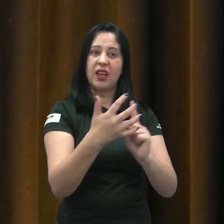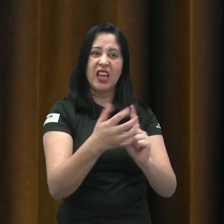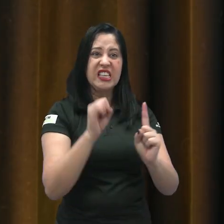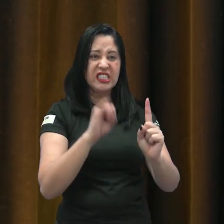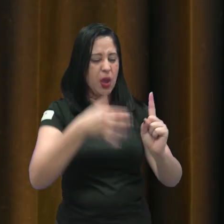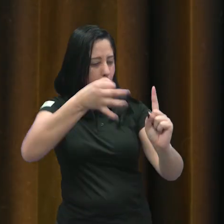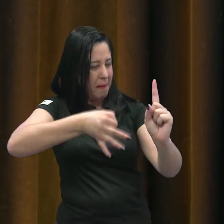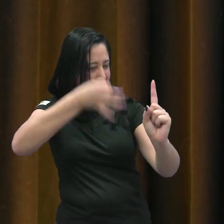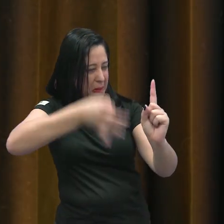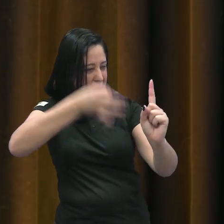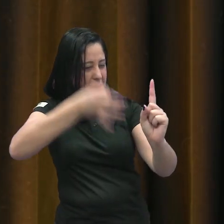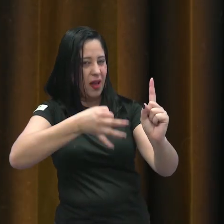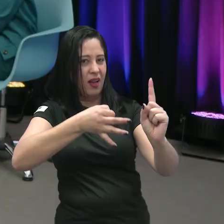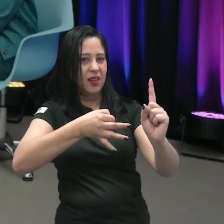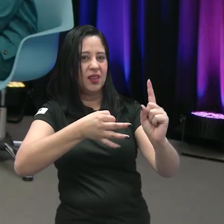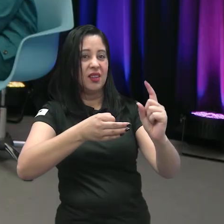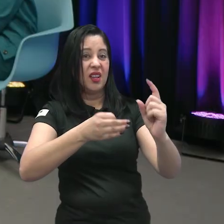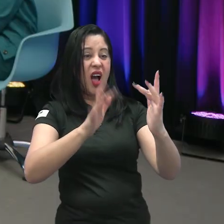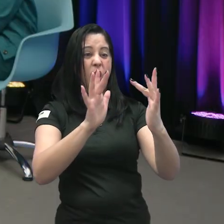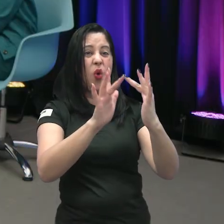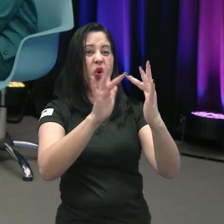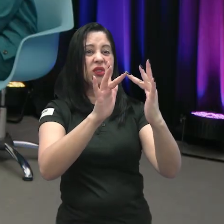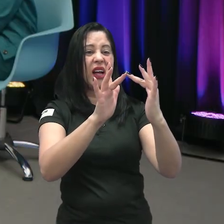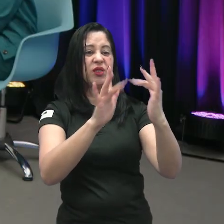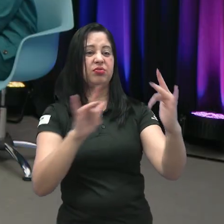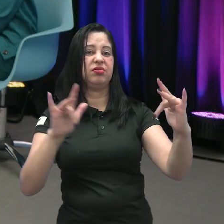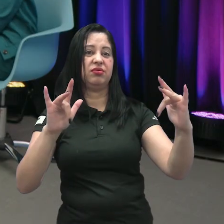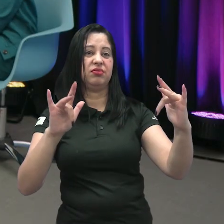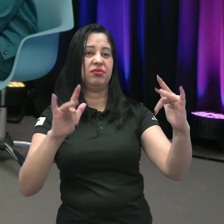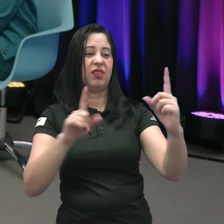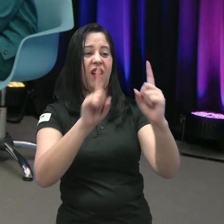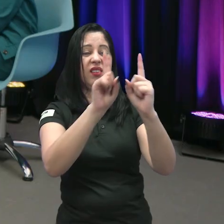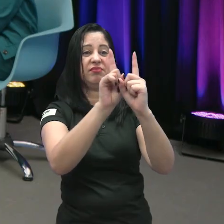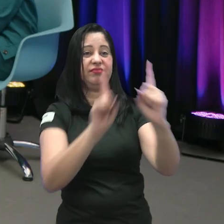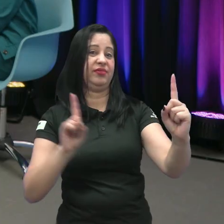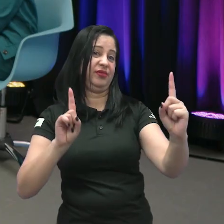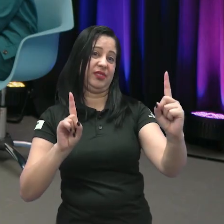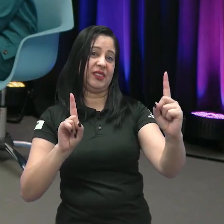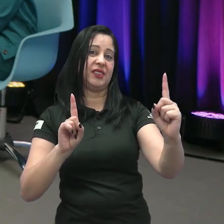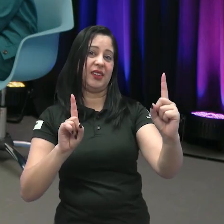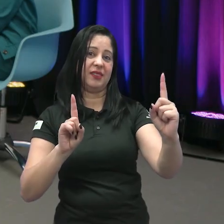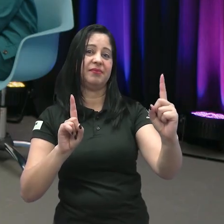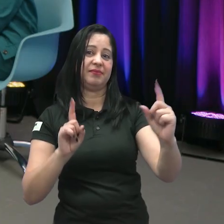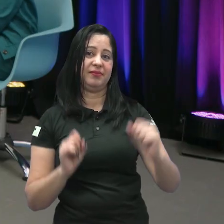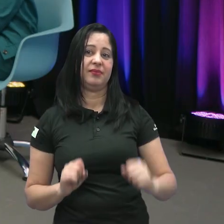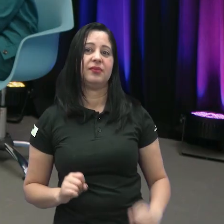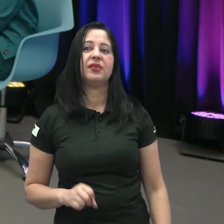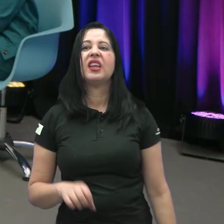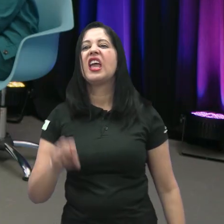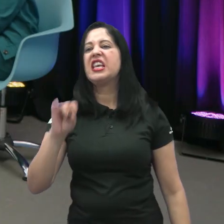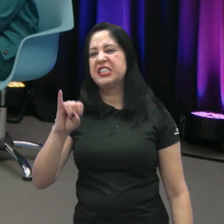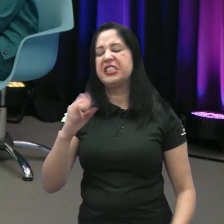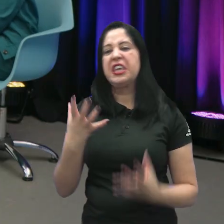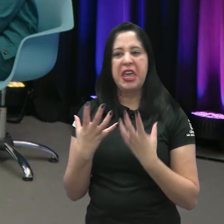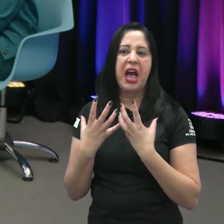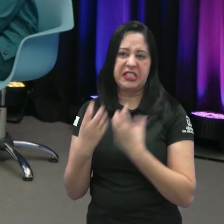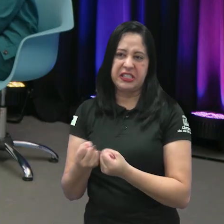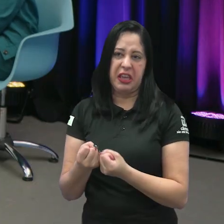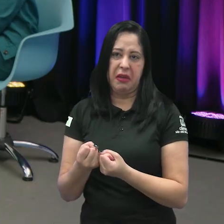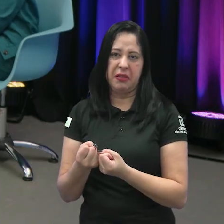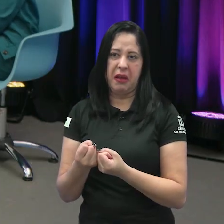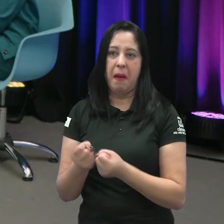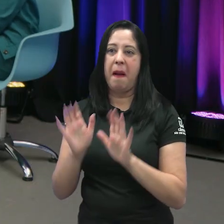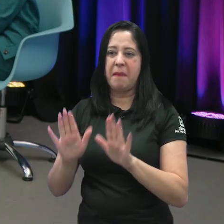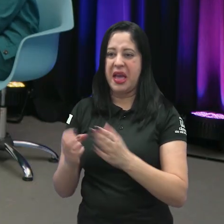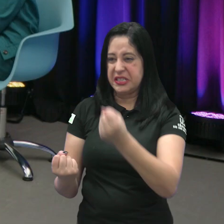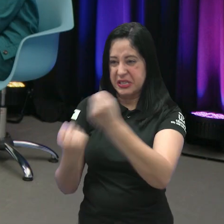eu julgo, eu desconecto, se eu julgo, eu afasto, né? E aí é o que acaba impedindo e todas as relações. E se eu aceito sem dar o apoio também,